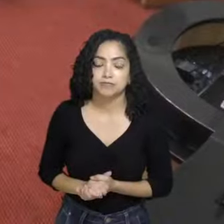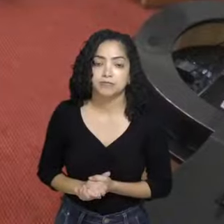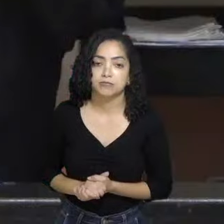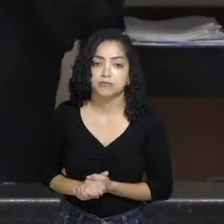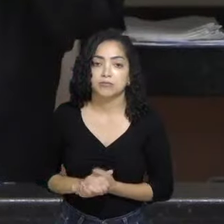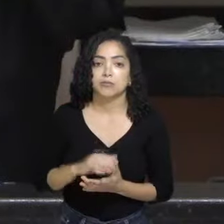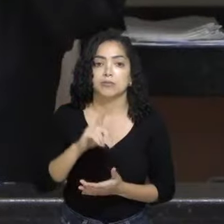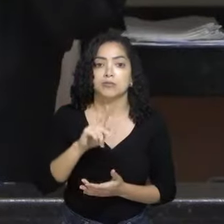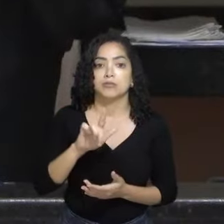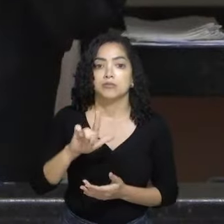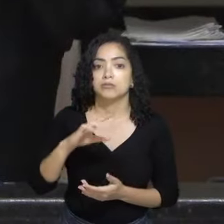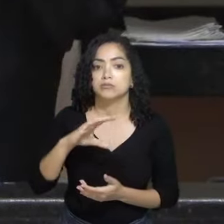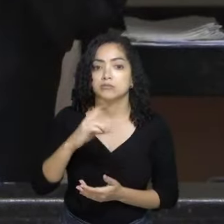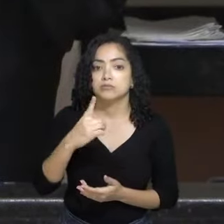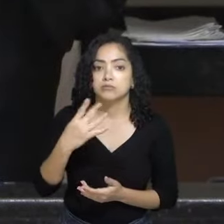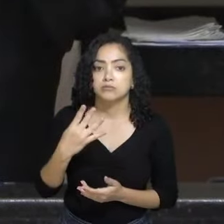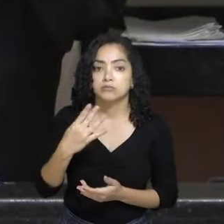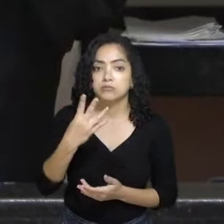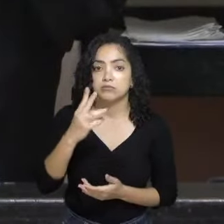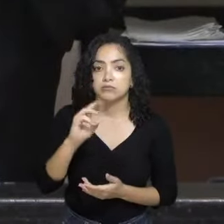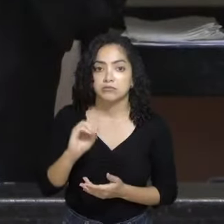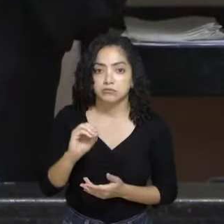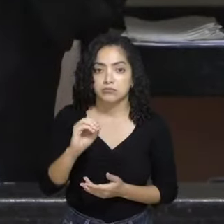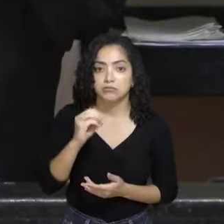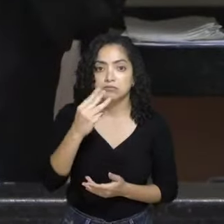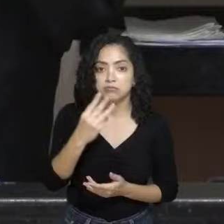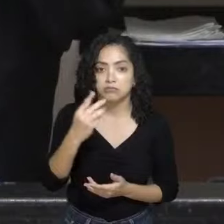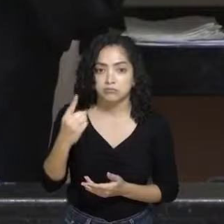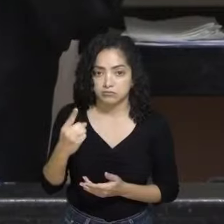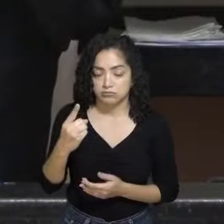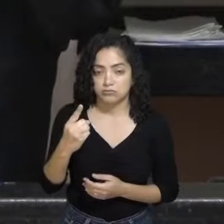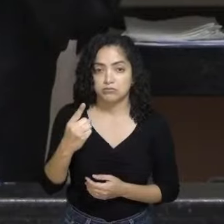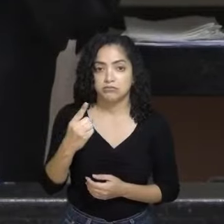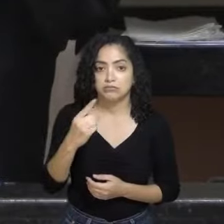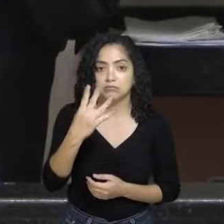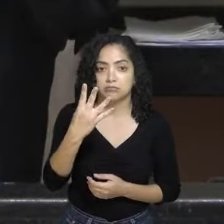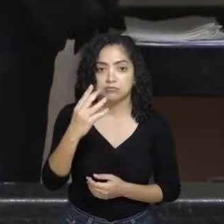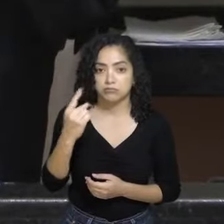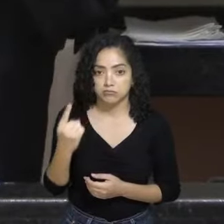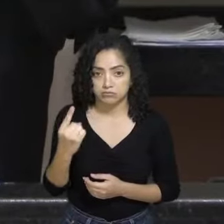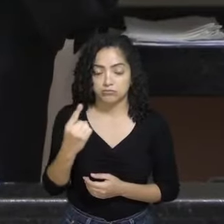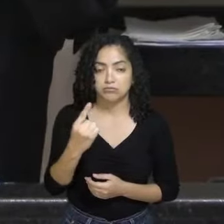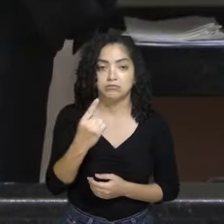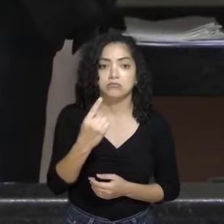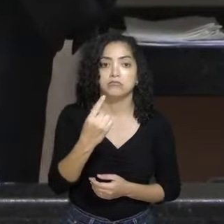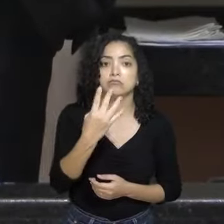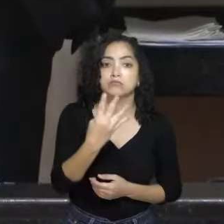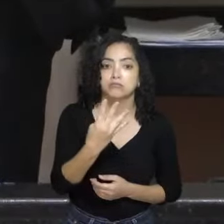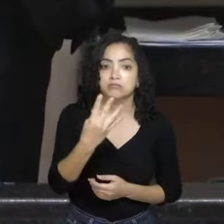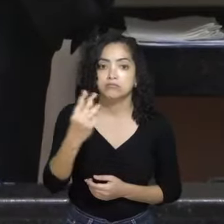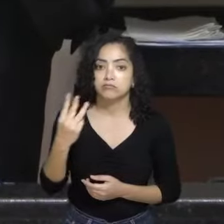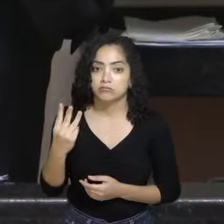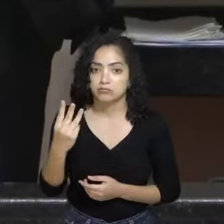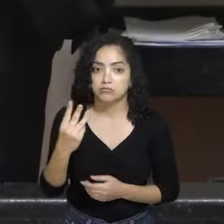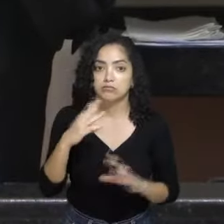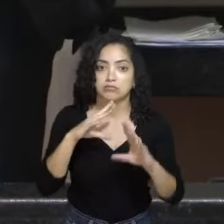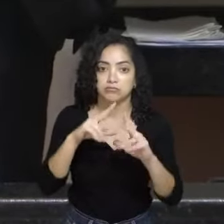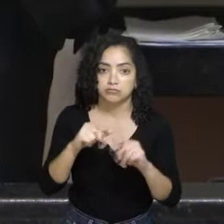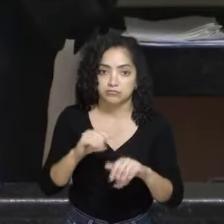PLC 14, PLC 30, PLC 31, PLC 41, PLC 43, todos de